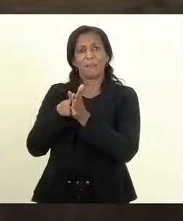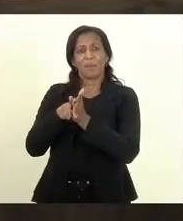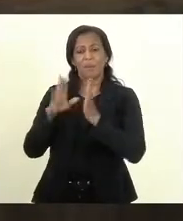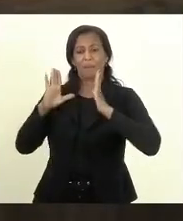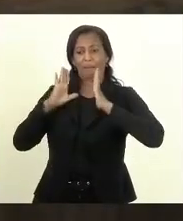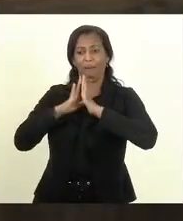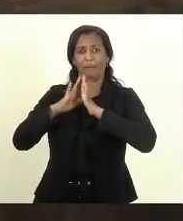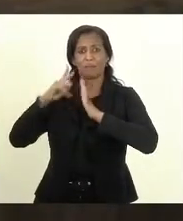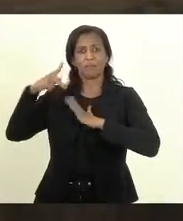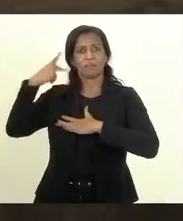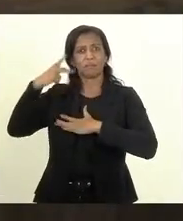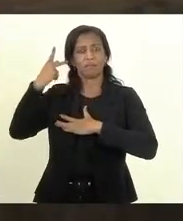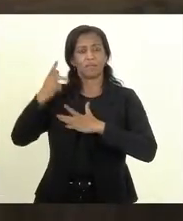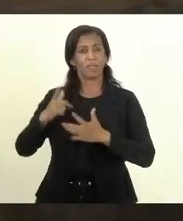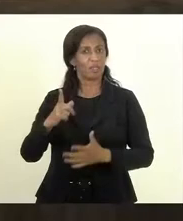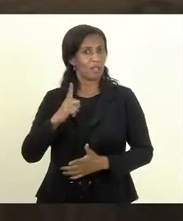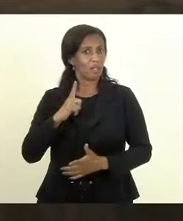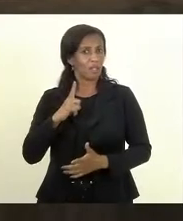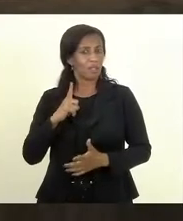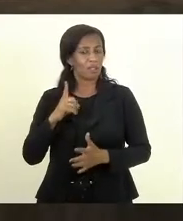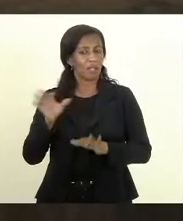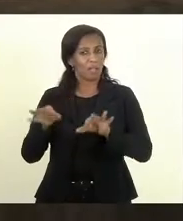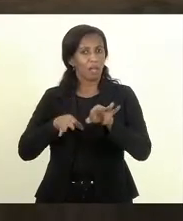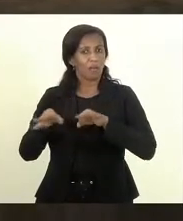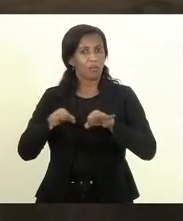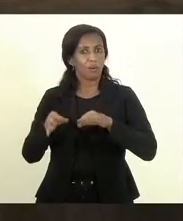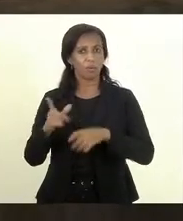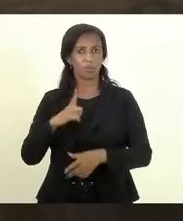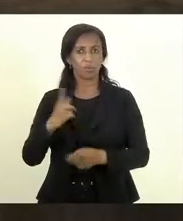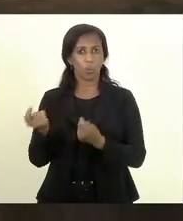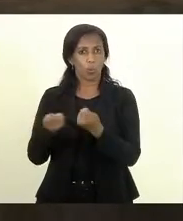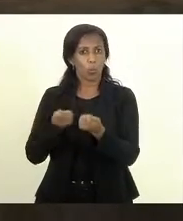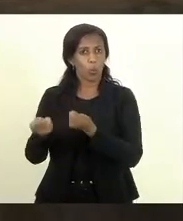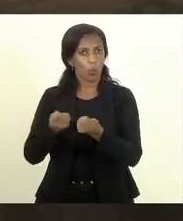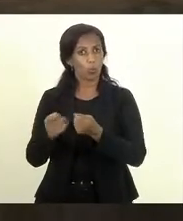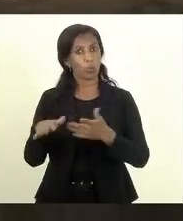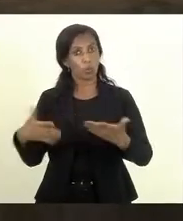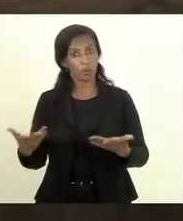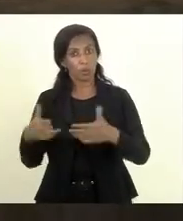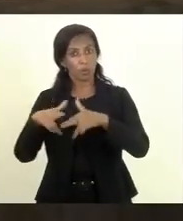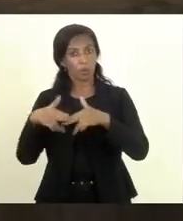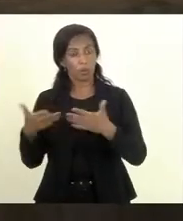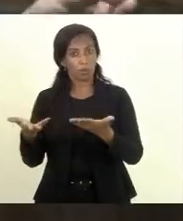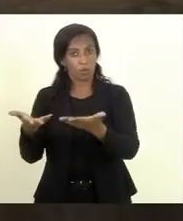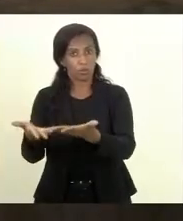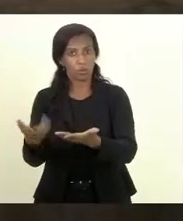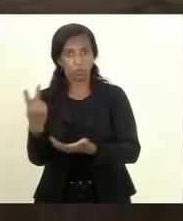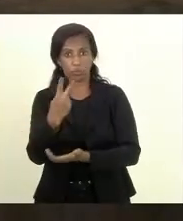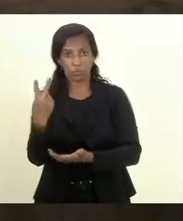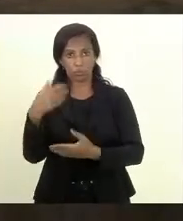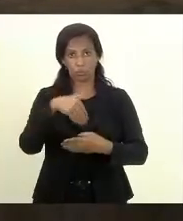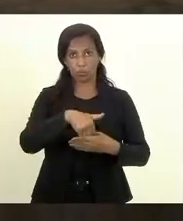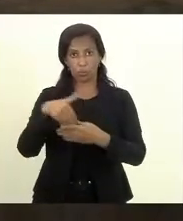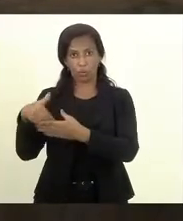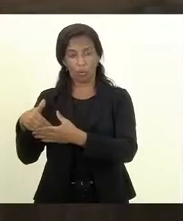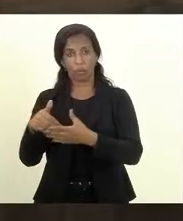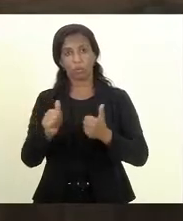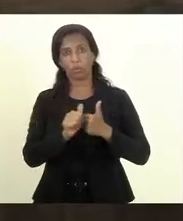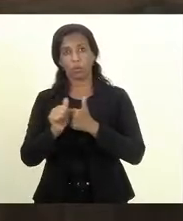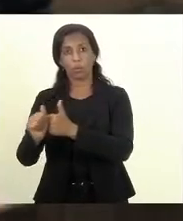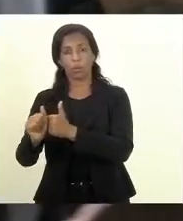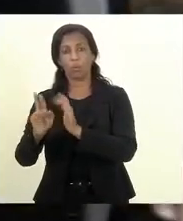o condão de estabelecer esse controle. Então, por conta disso, analisando os dois votos, eu acompanho o voto do relator, senhor